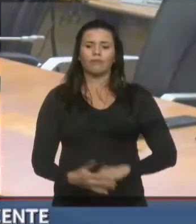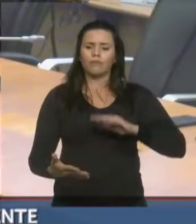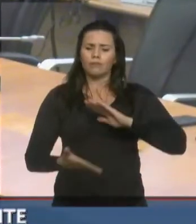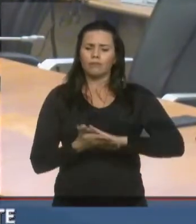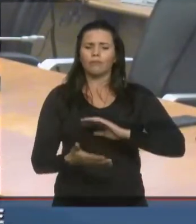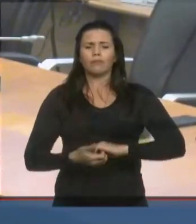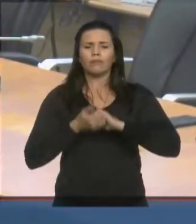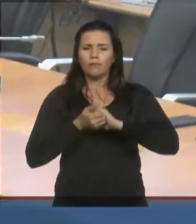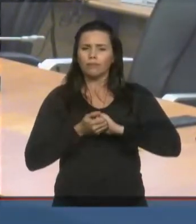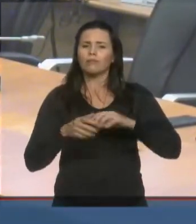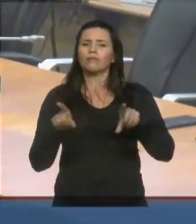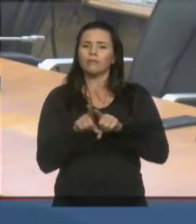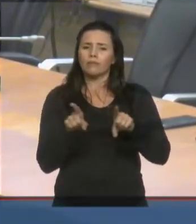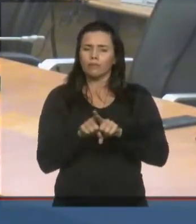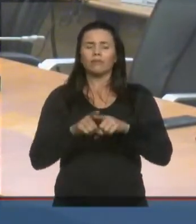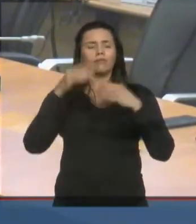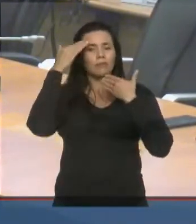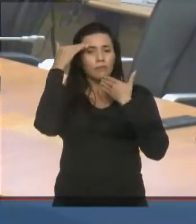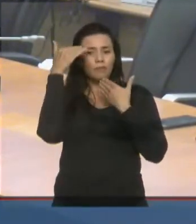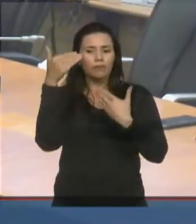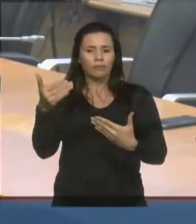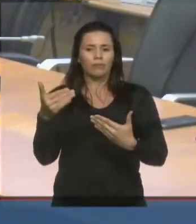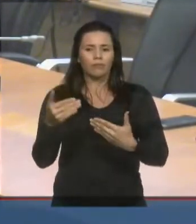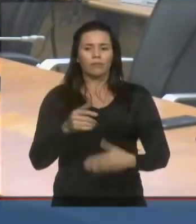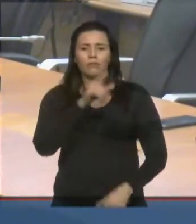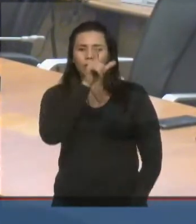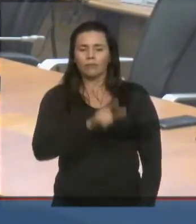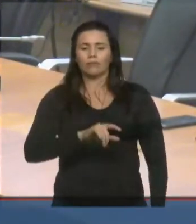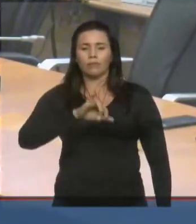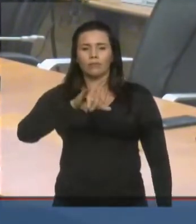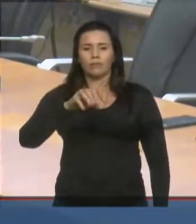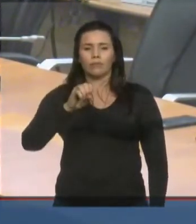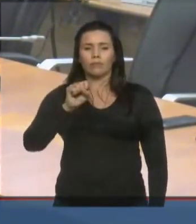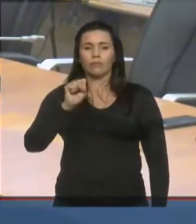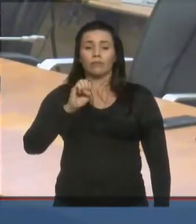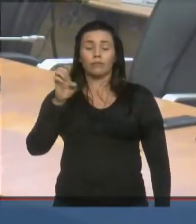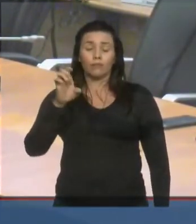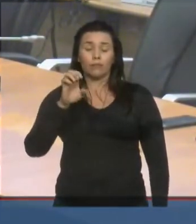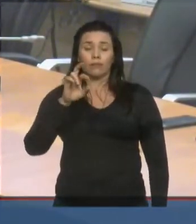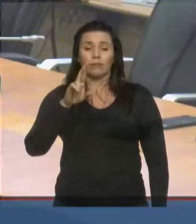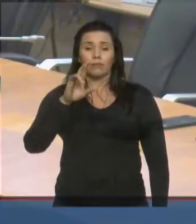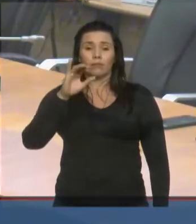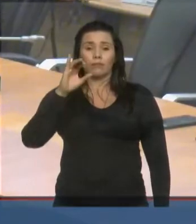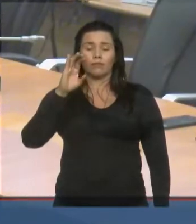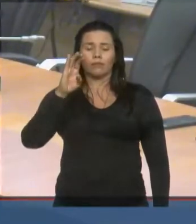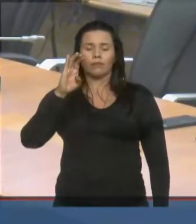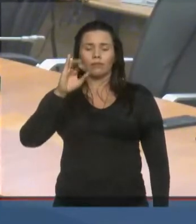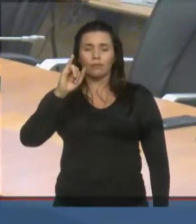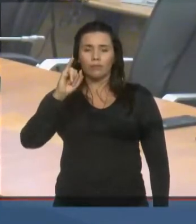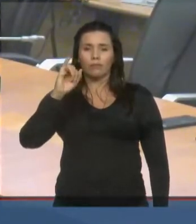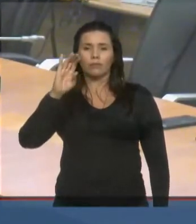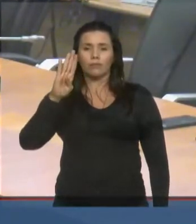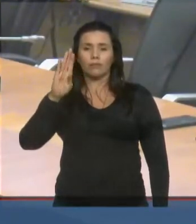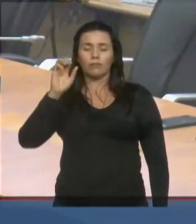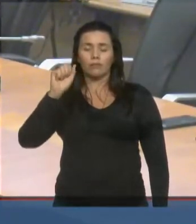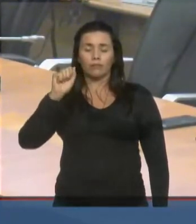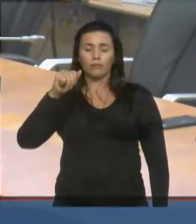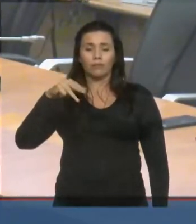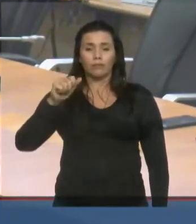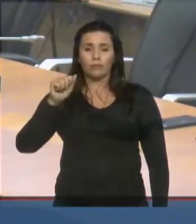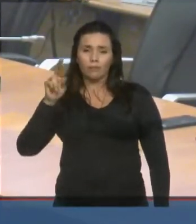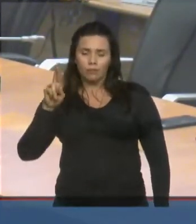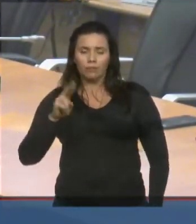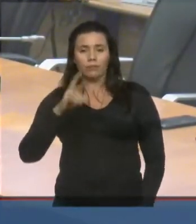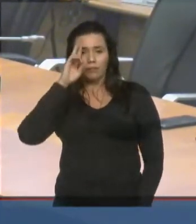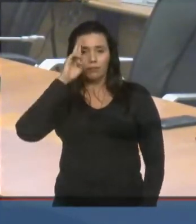parabenizar e agradecer o Dr. José de Ribamar Vanderlei, diretor do Centro de Perícias para Criança e